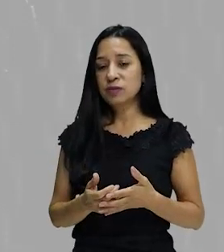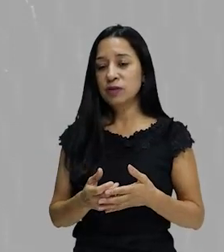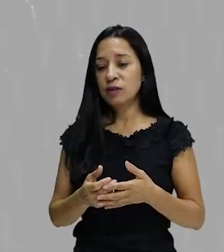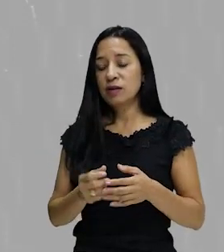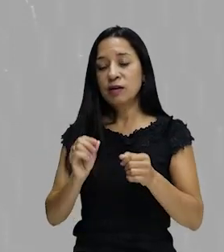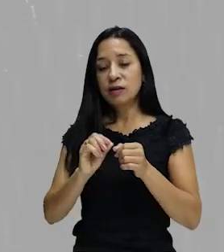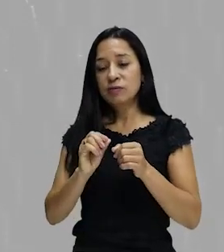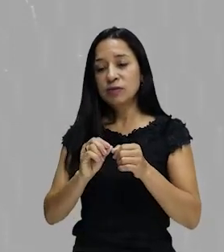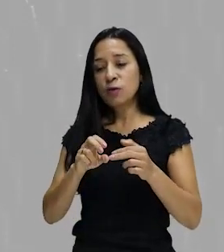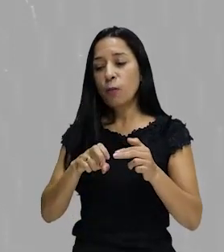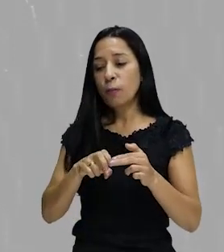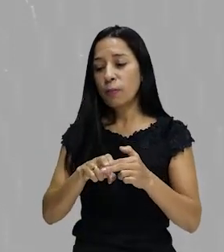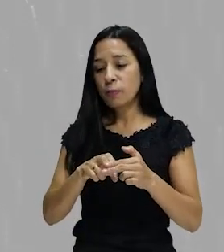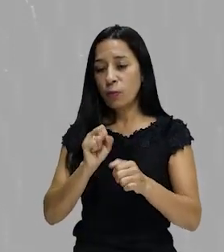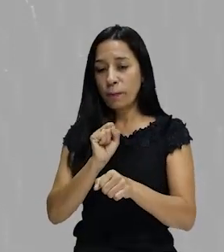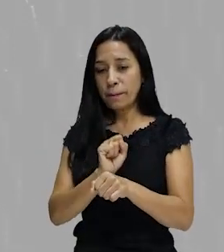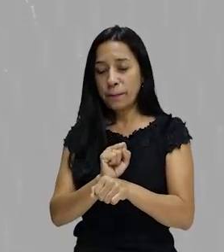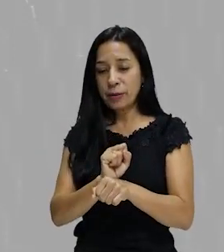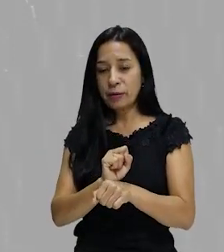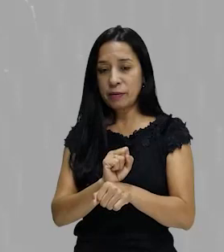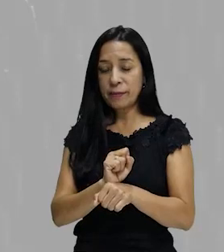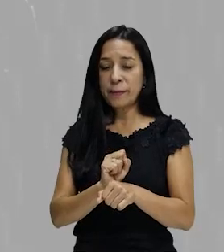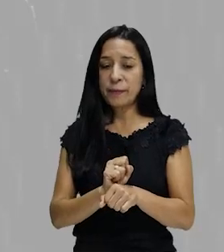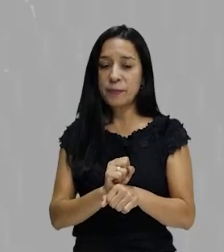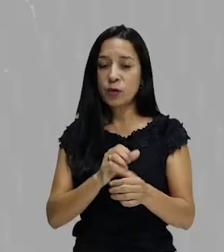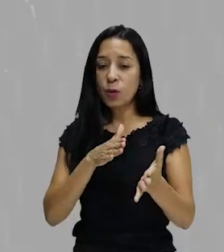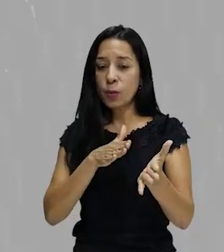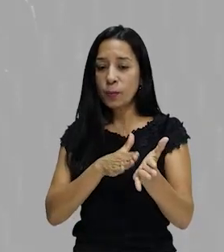frenagem, certo? Então